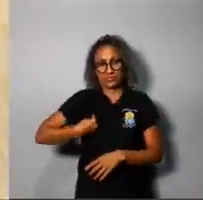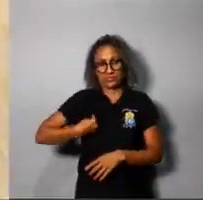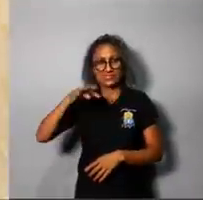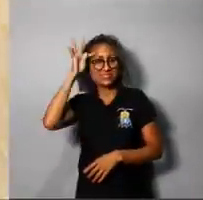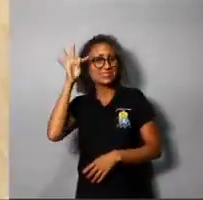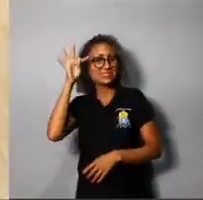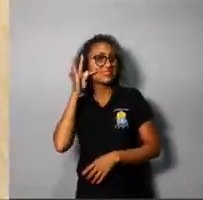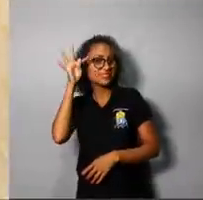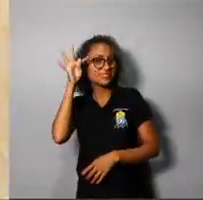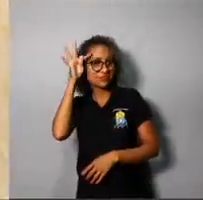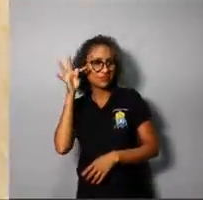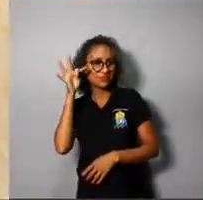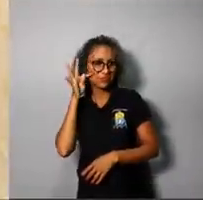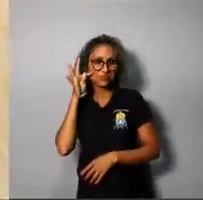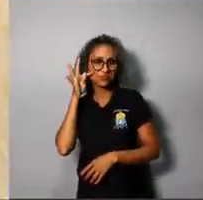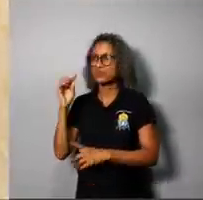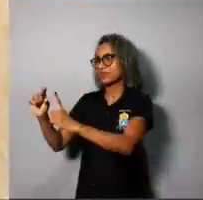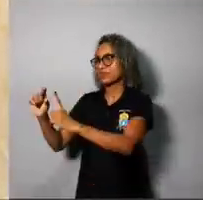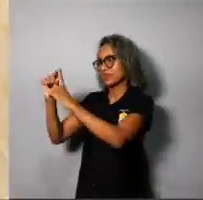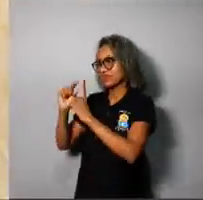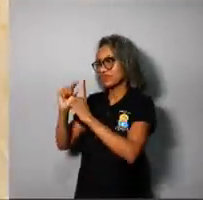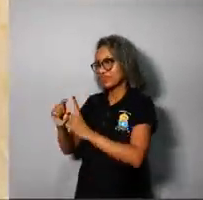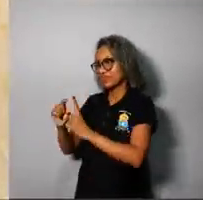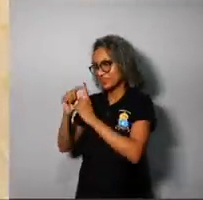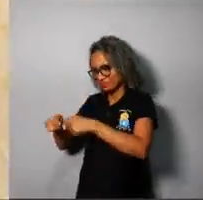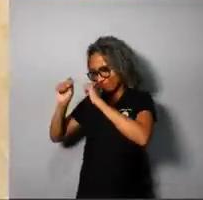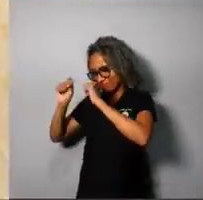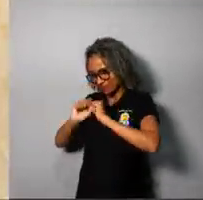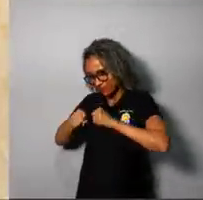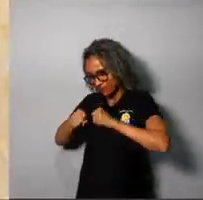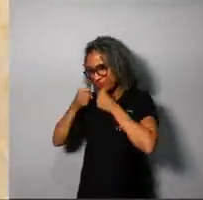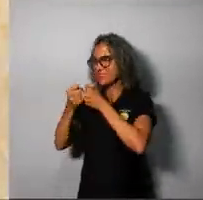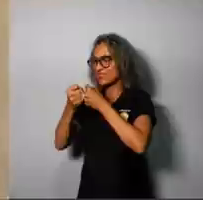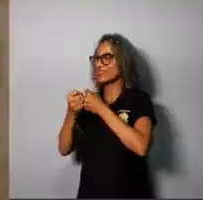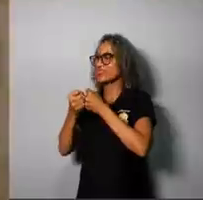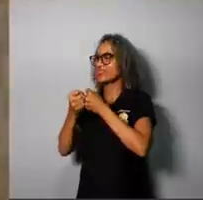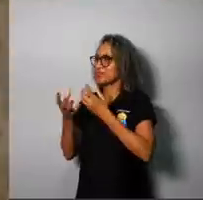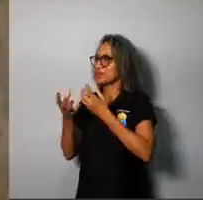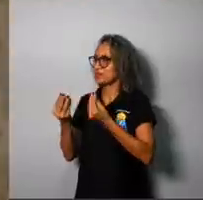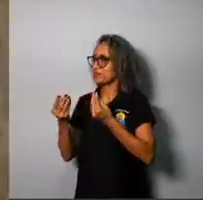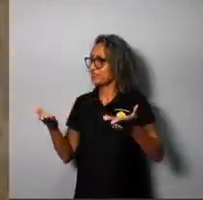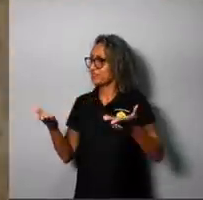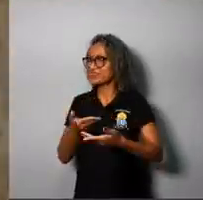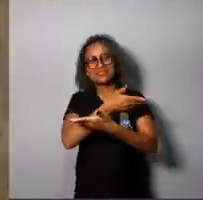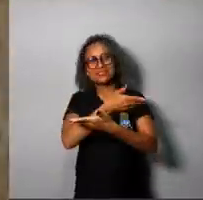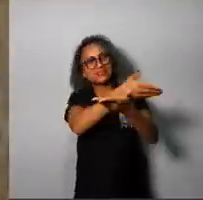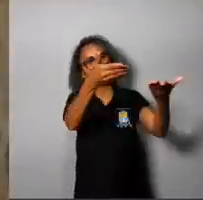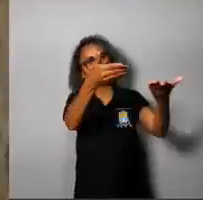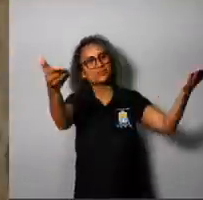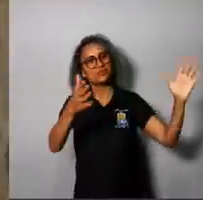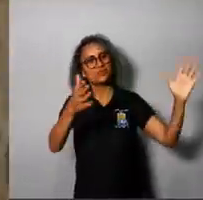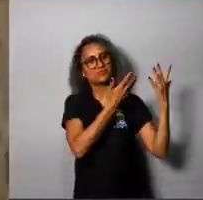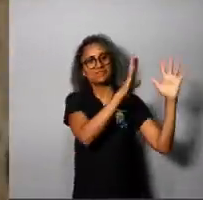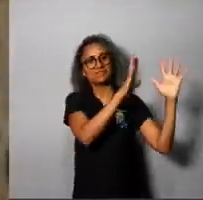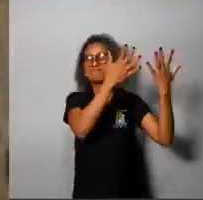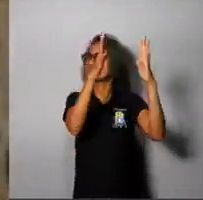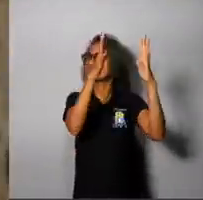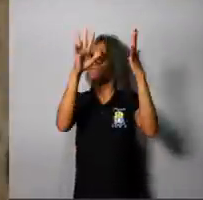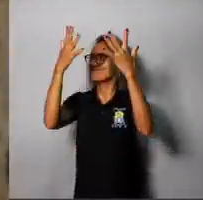nos edifica muito. Queira receber agora a salva de palmas do povo que quer lhe